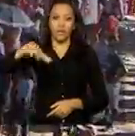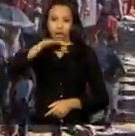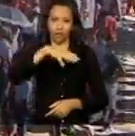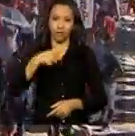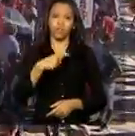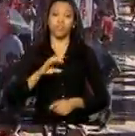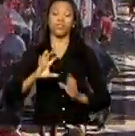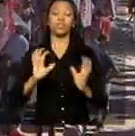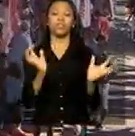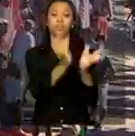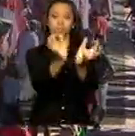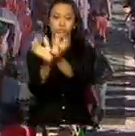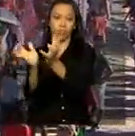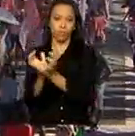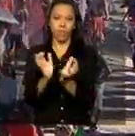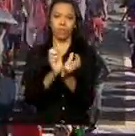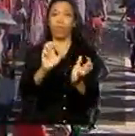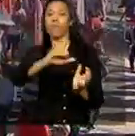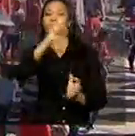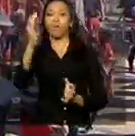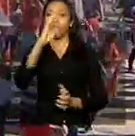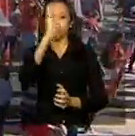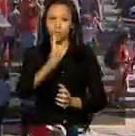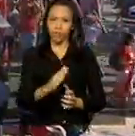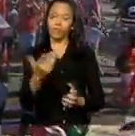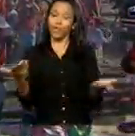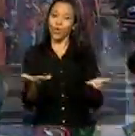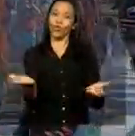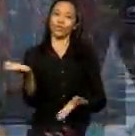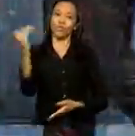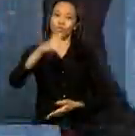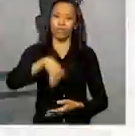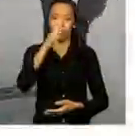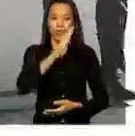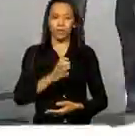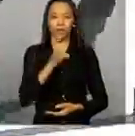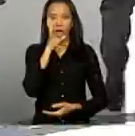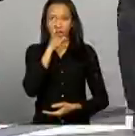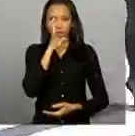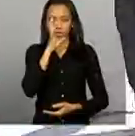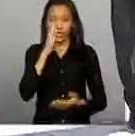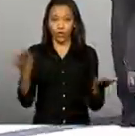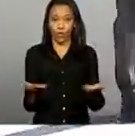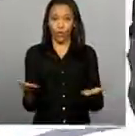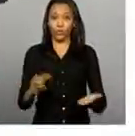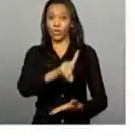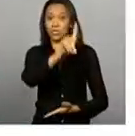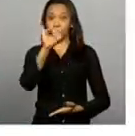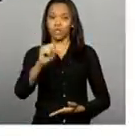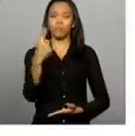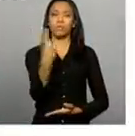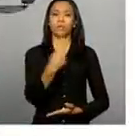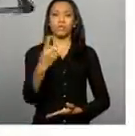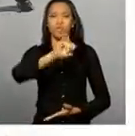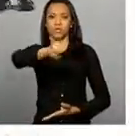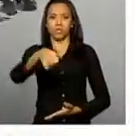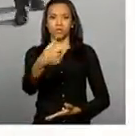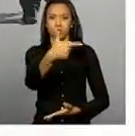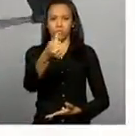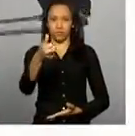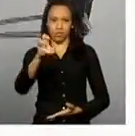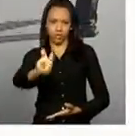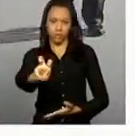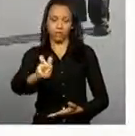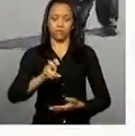diretores e dos diretores gerais de organismos internacionais que prestigiam as cerimônias de posse neste